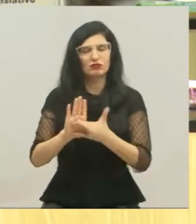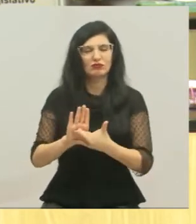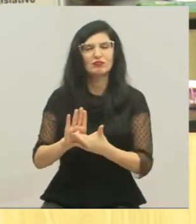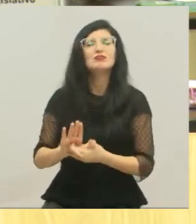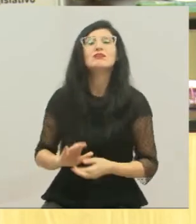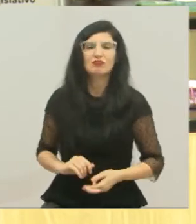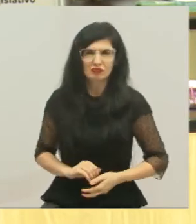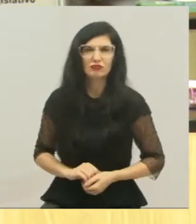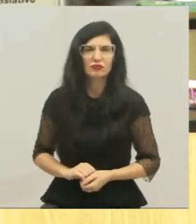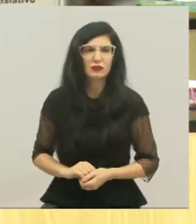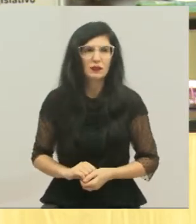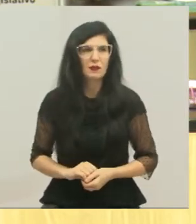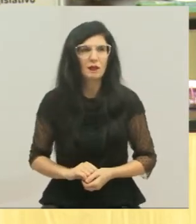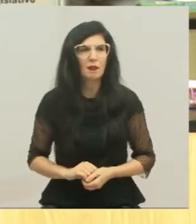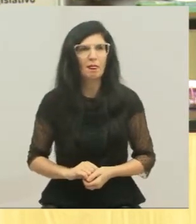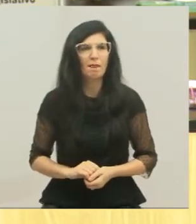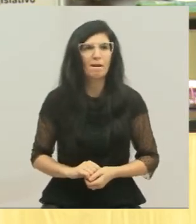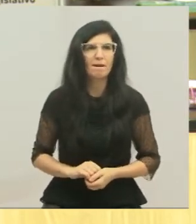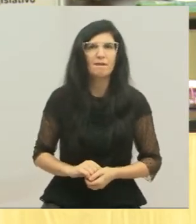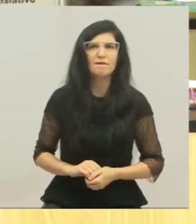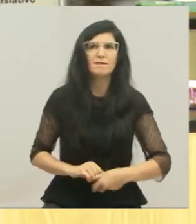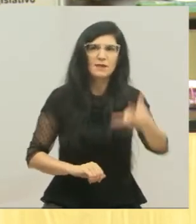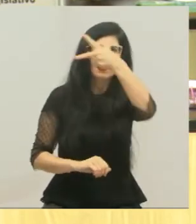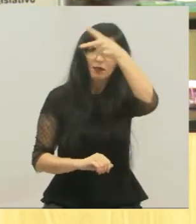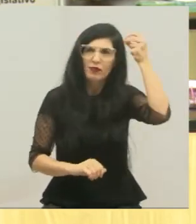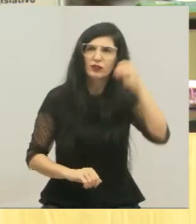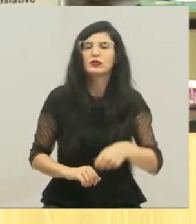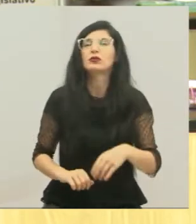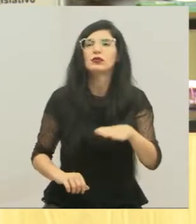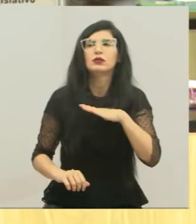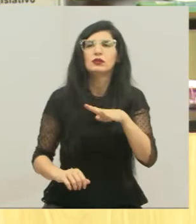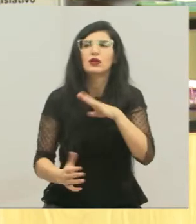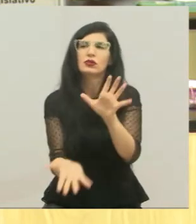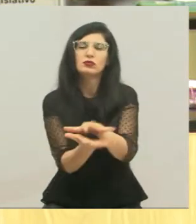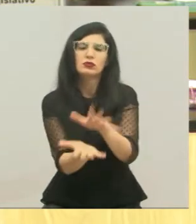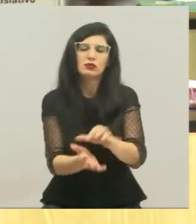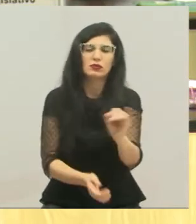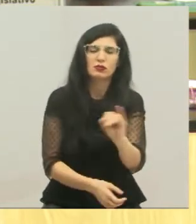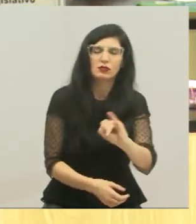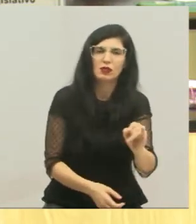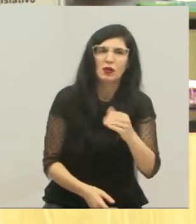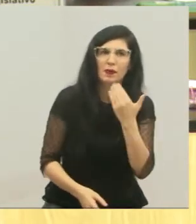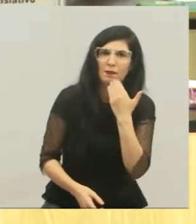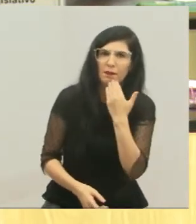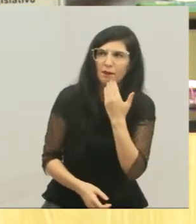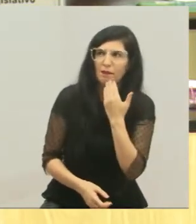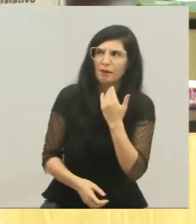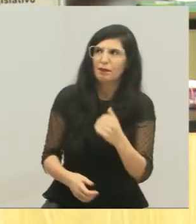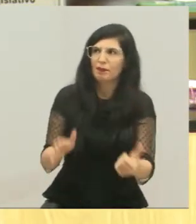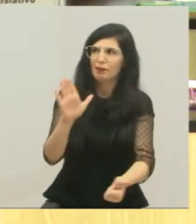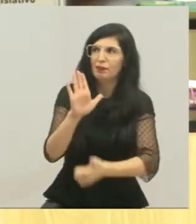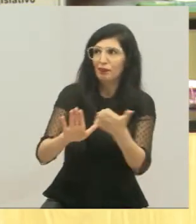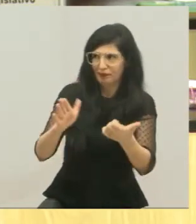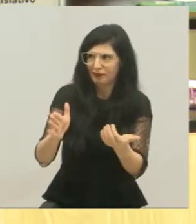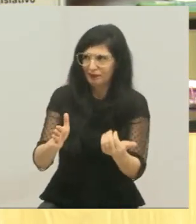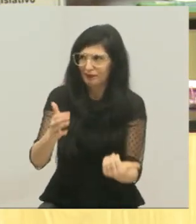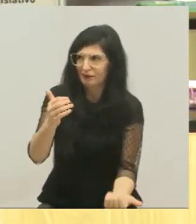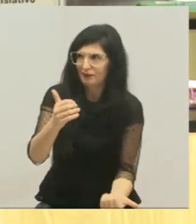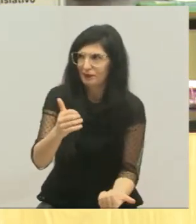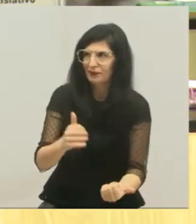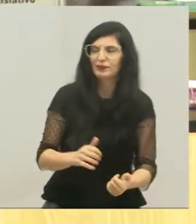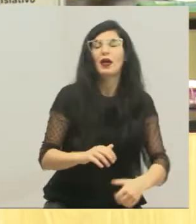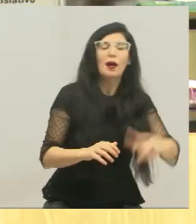formalidades regimentais, seja encaminhado ao senhor prefeito municipal de Jacareí o seguinte pedido de informações. Primeiro, a Prefeitura